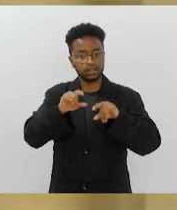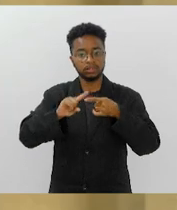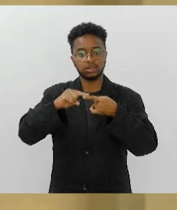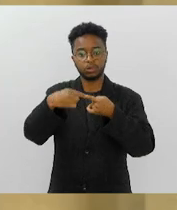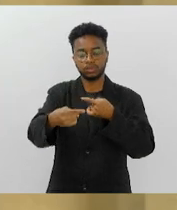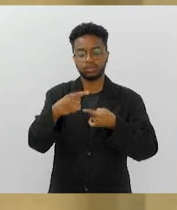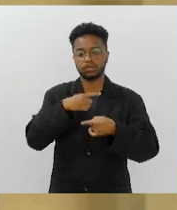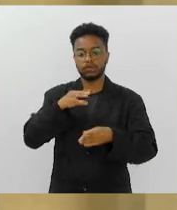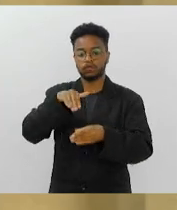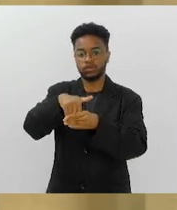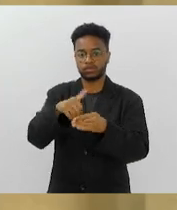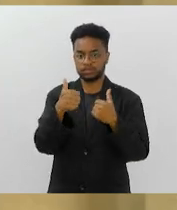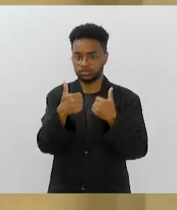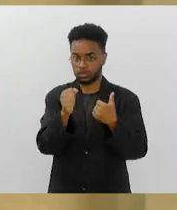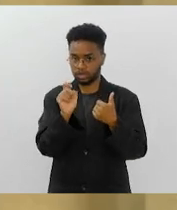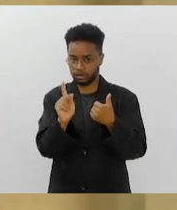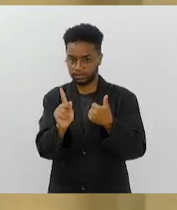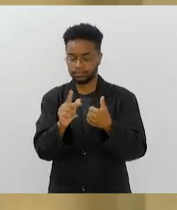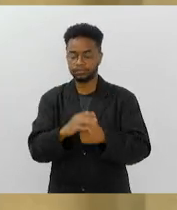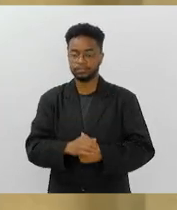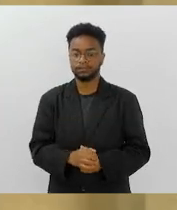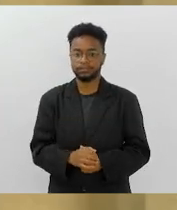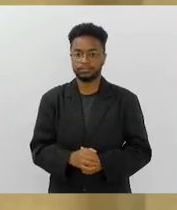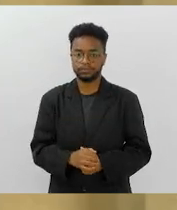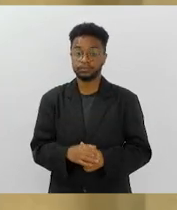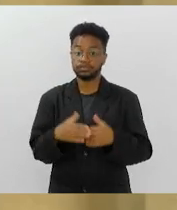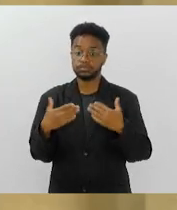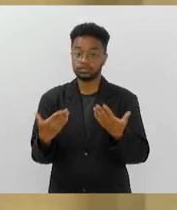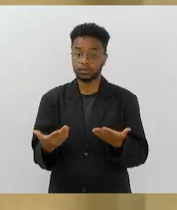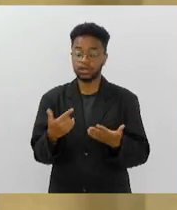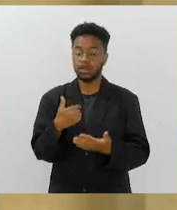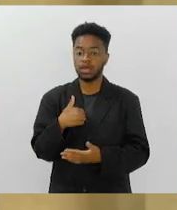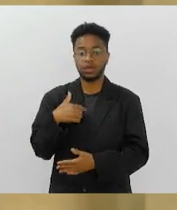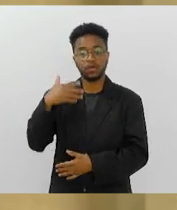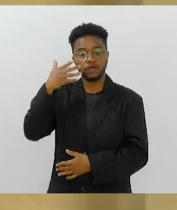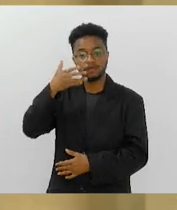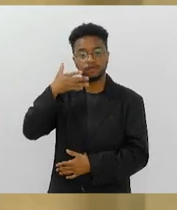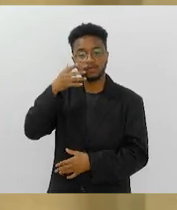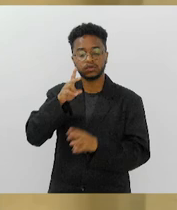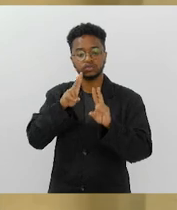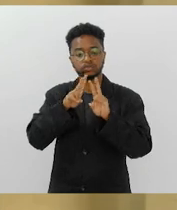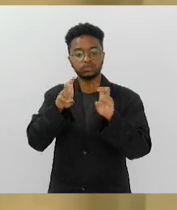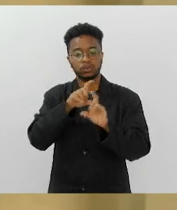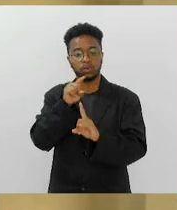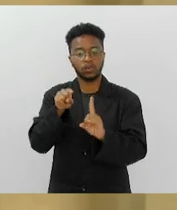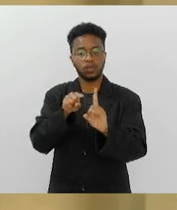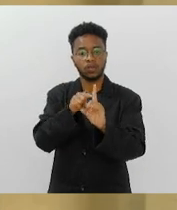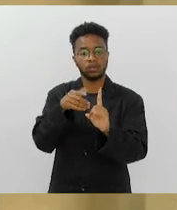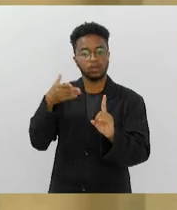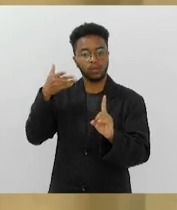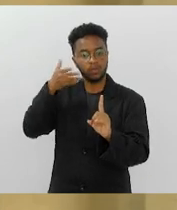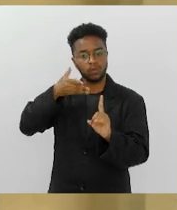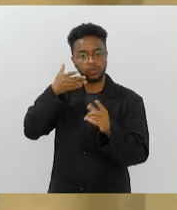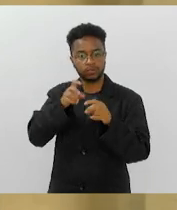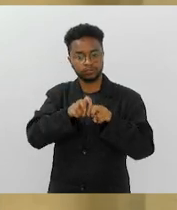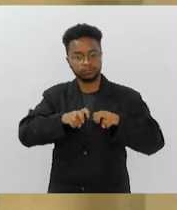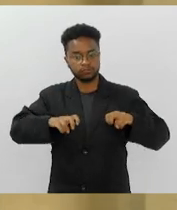bom? Enquanto eu falo aqui sobre o objetivo do painel, a gente